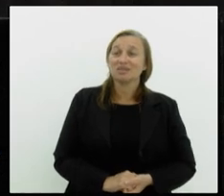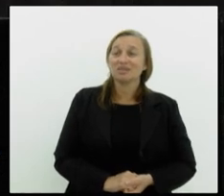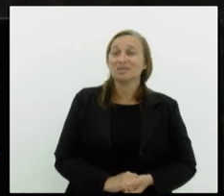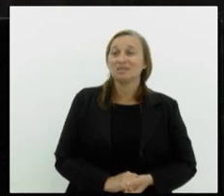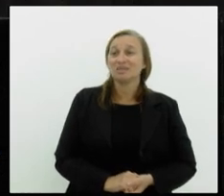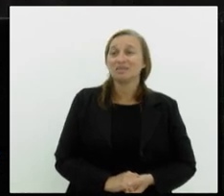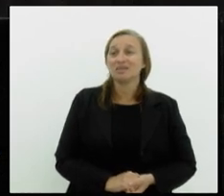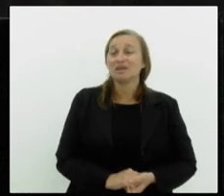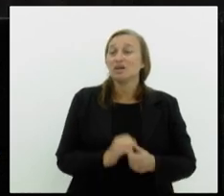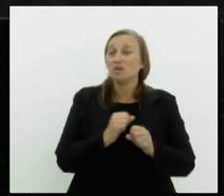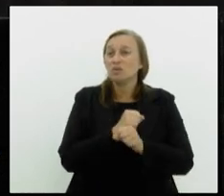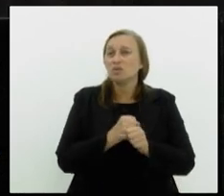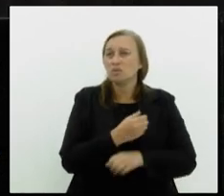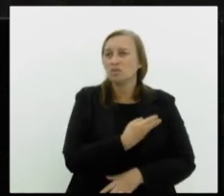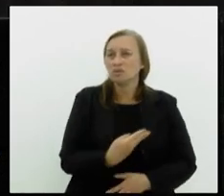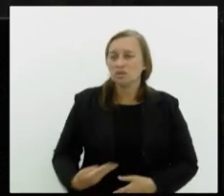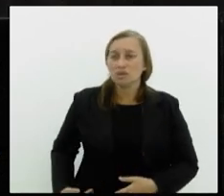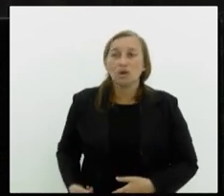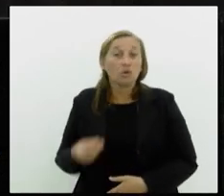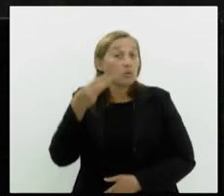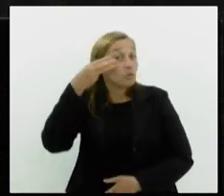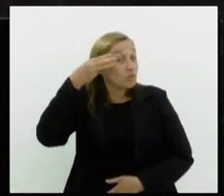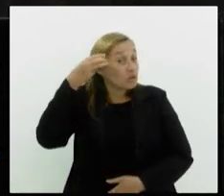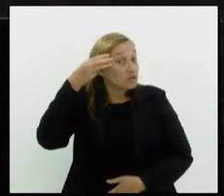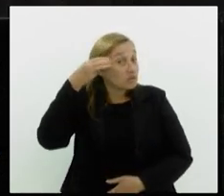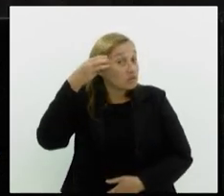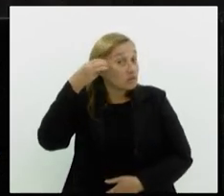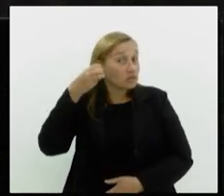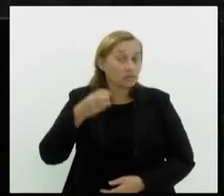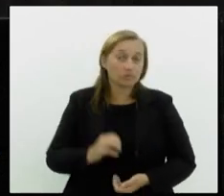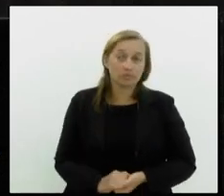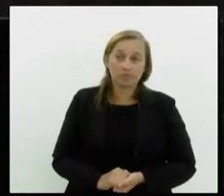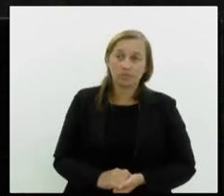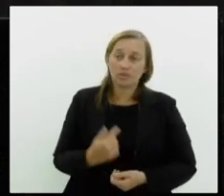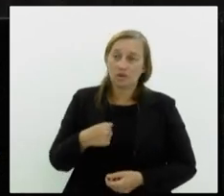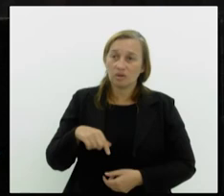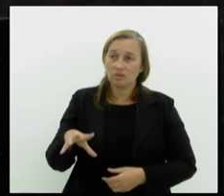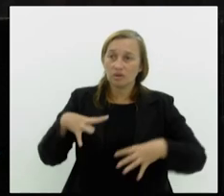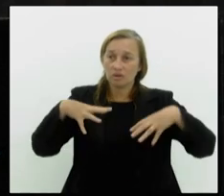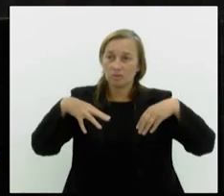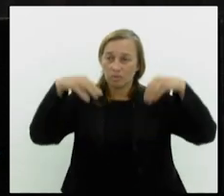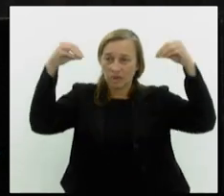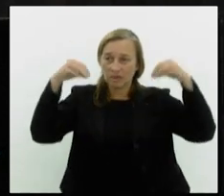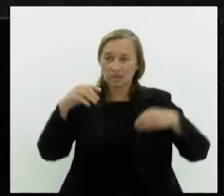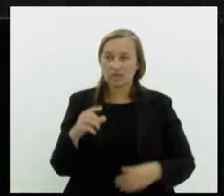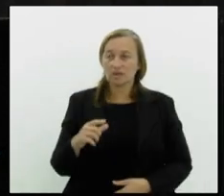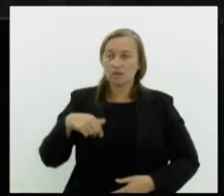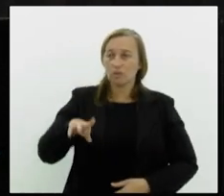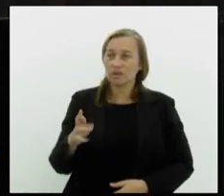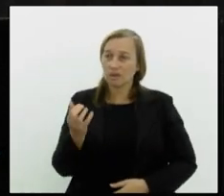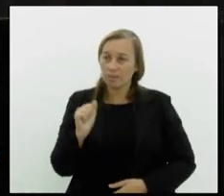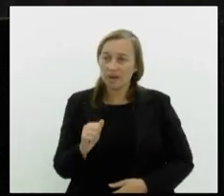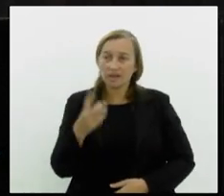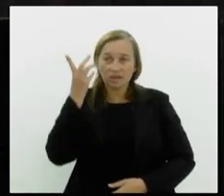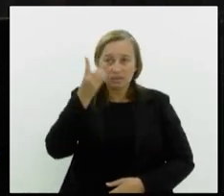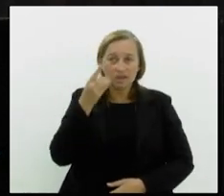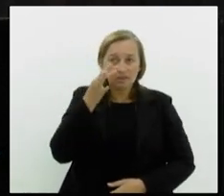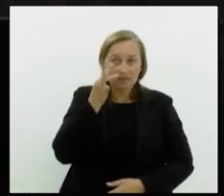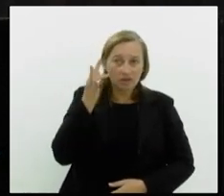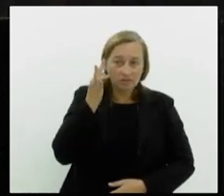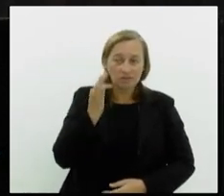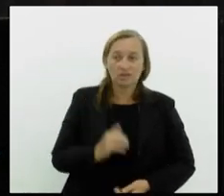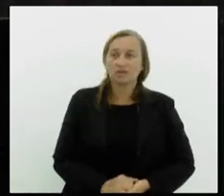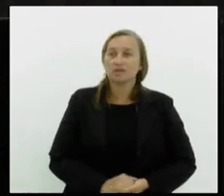2019 foi o ano do governo Wilson Witzel. Eu fui no Palácio Guanabara, deputado Flávio Serafini,